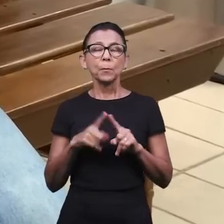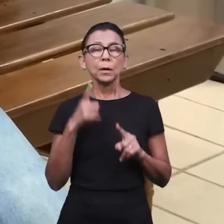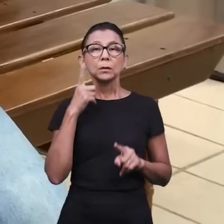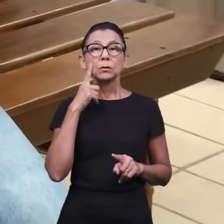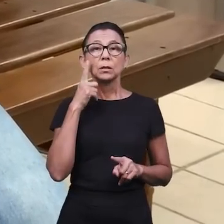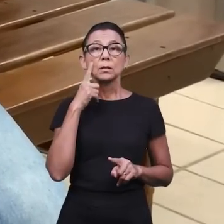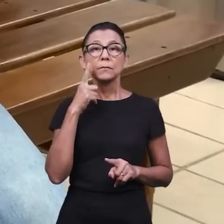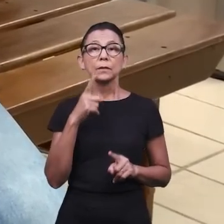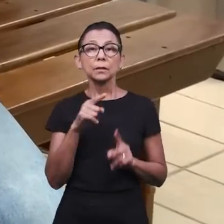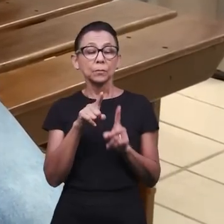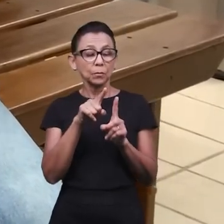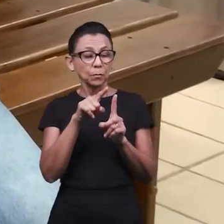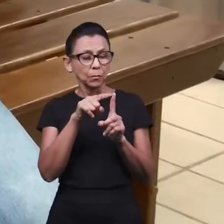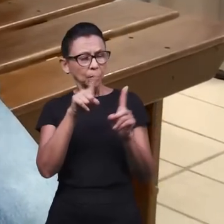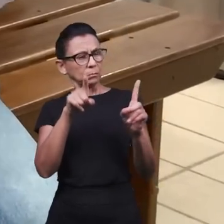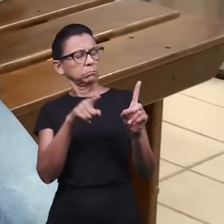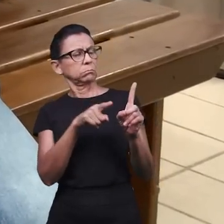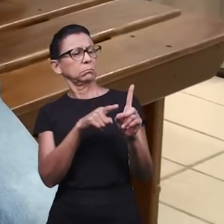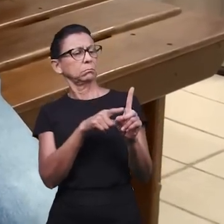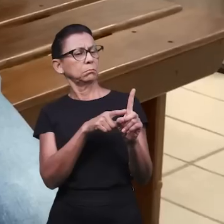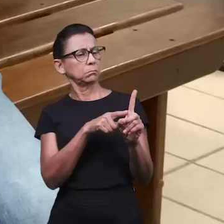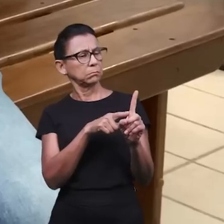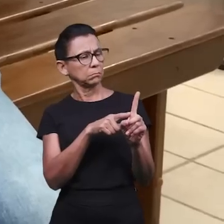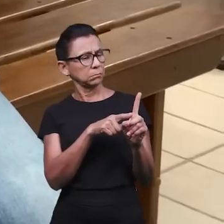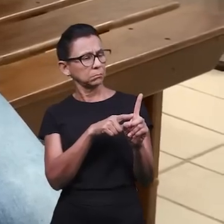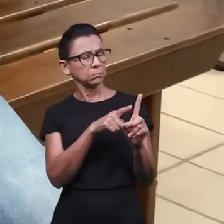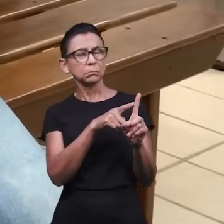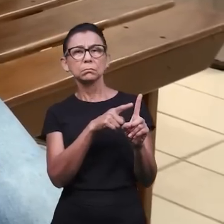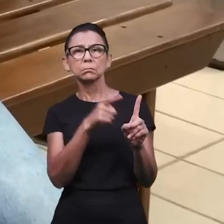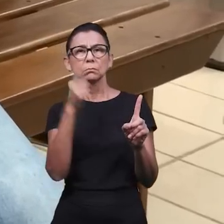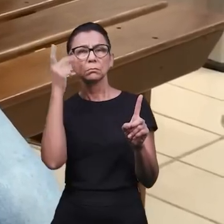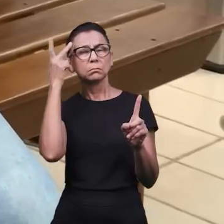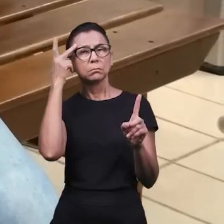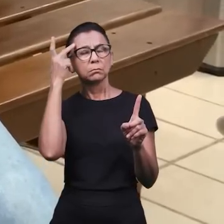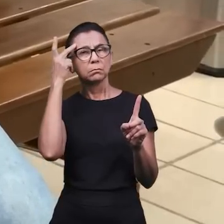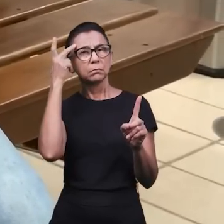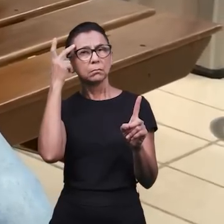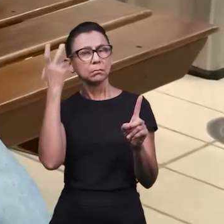entendeu? E ele toda hora falando como se